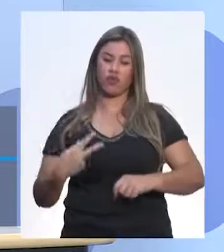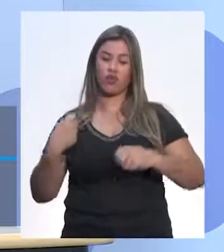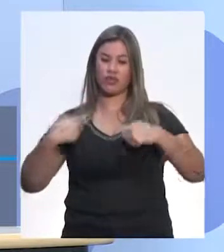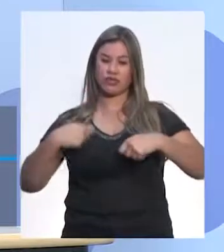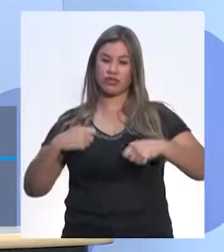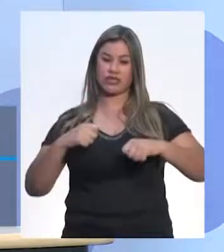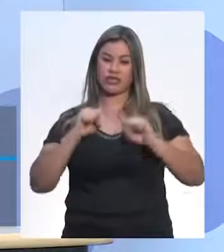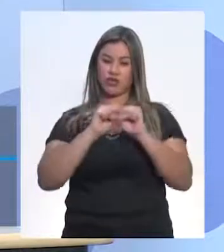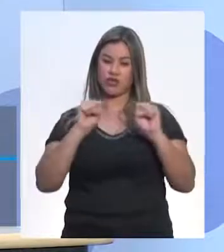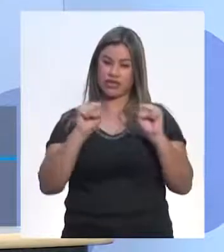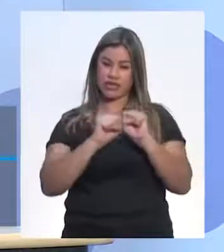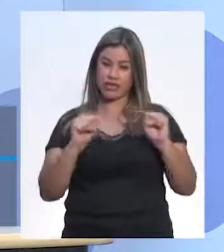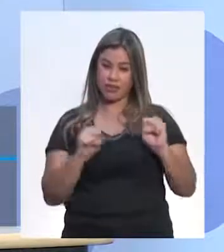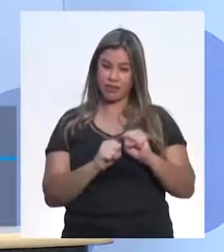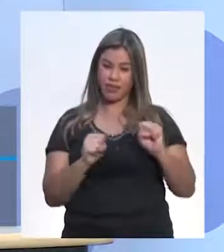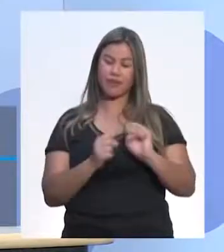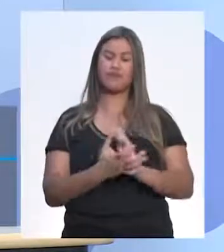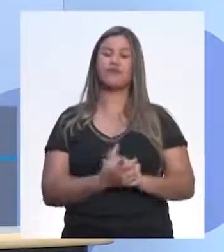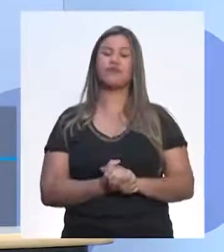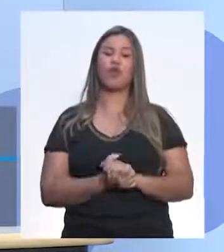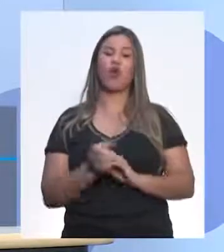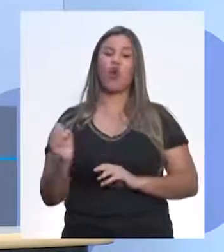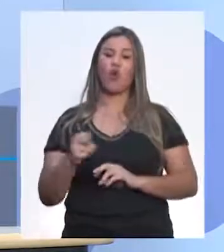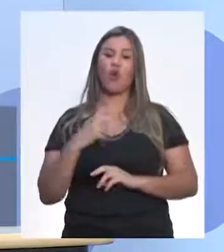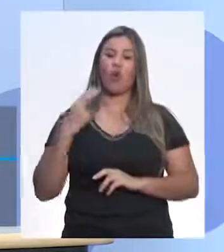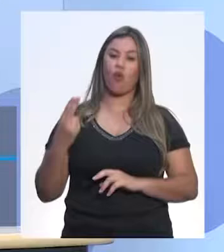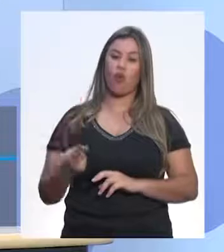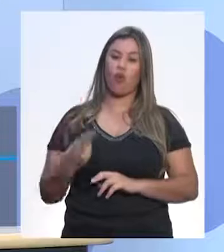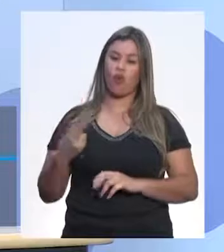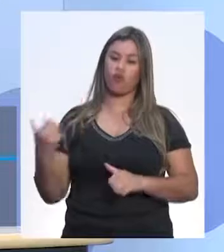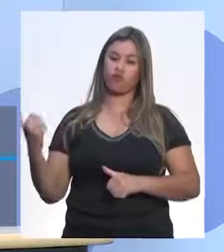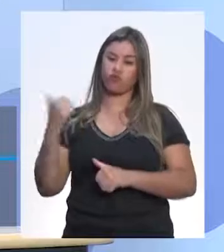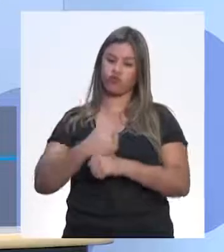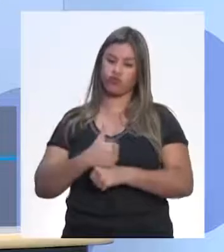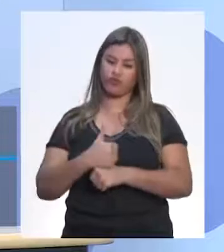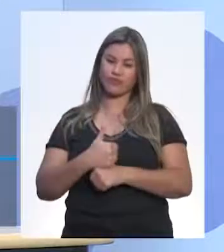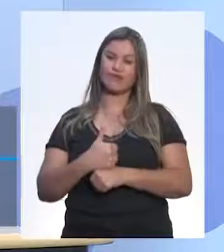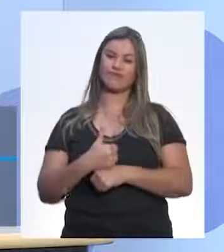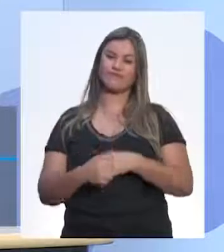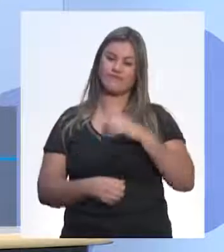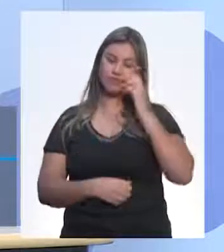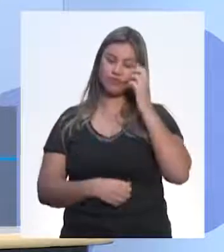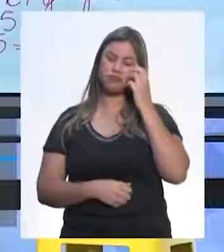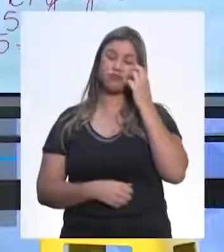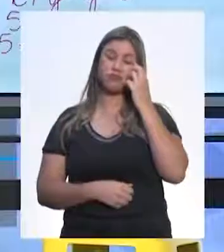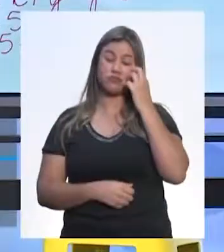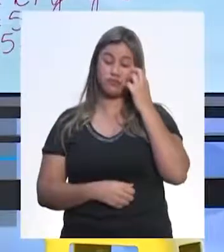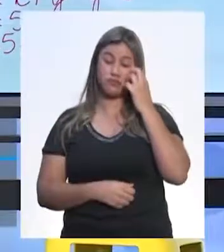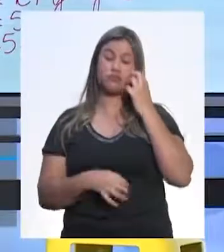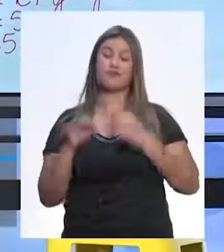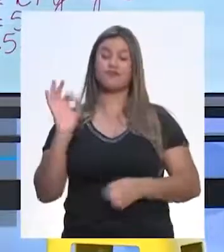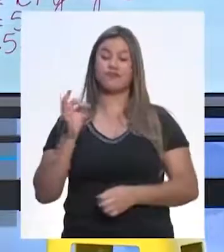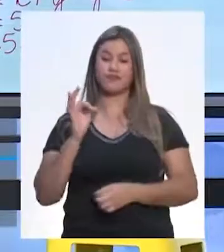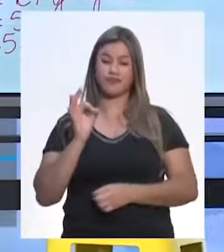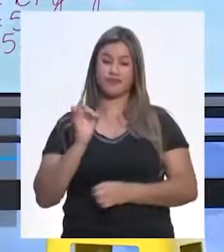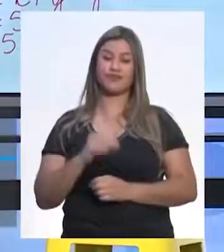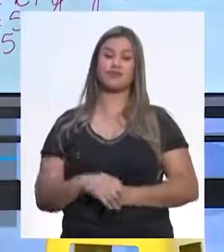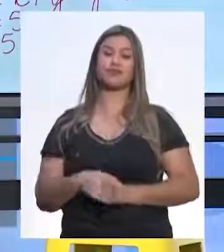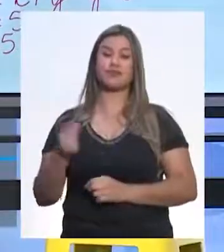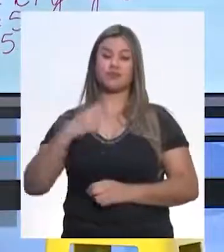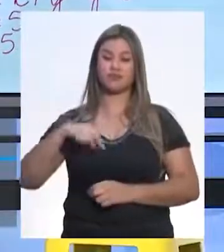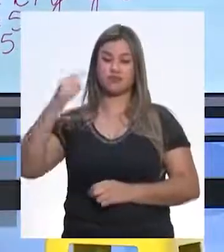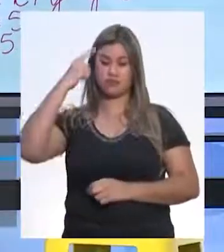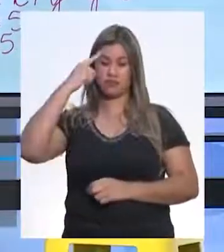dos modelos que eles vão ver futuramente, Isso. ou, no caso, por substituição aí, né, Ale? Exatamente, que é o que a gente fez pensando